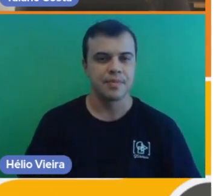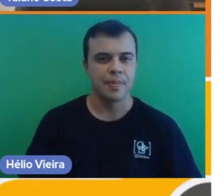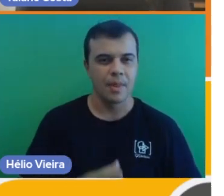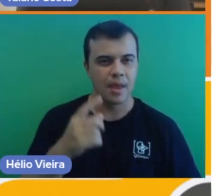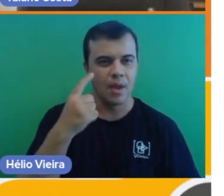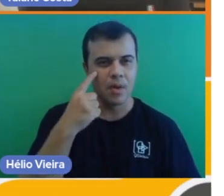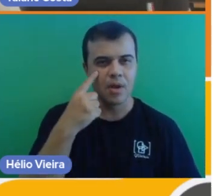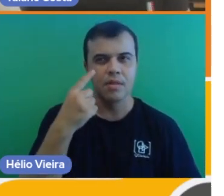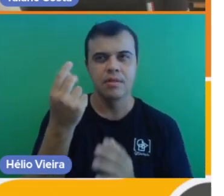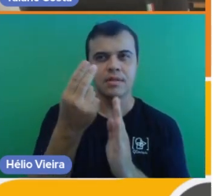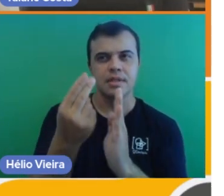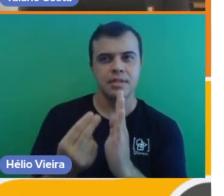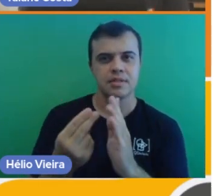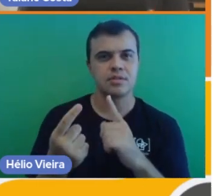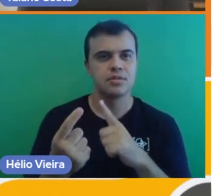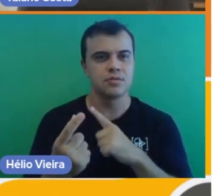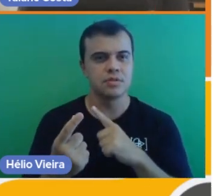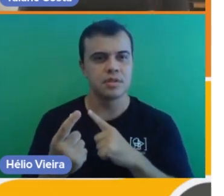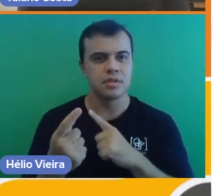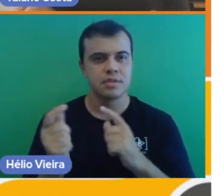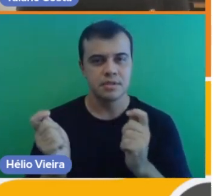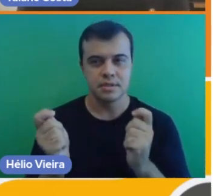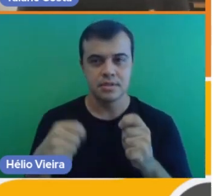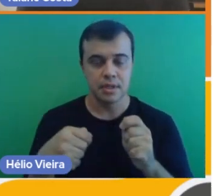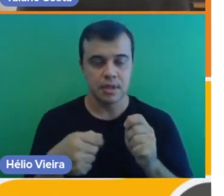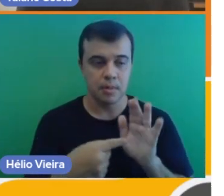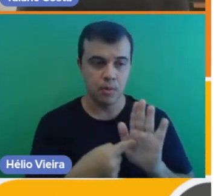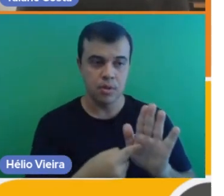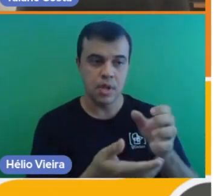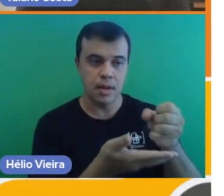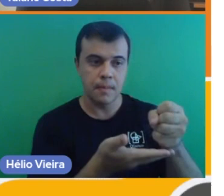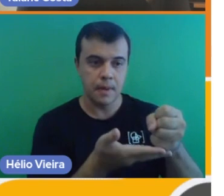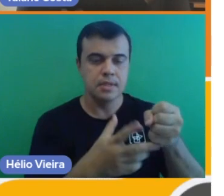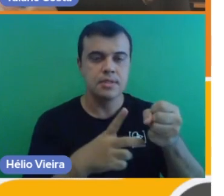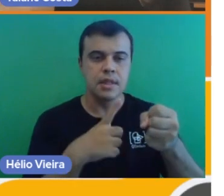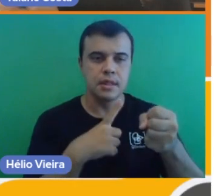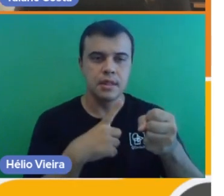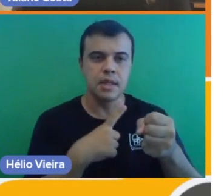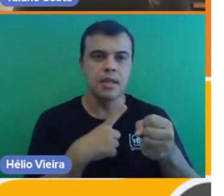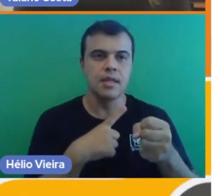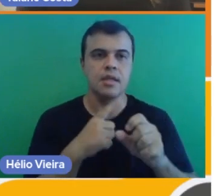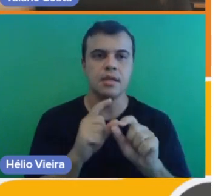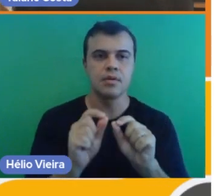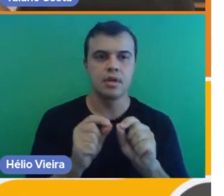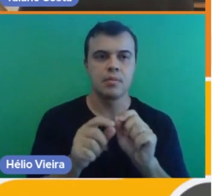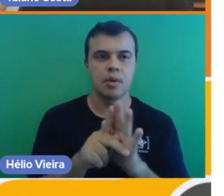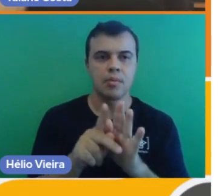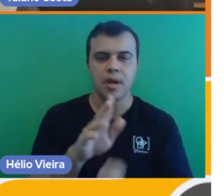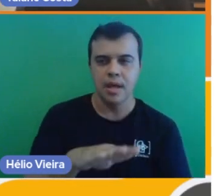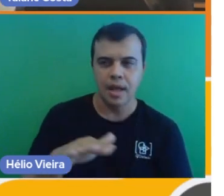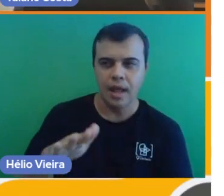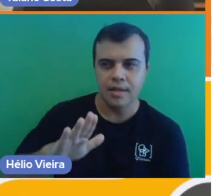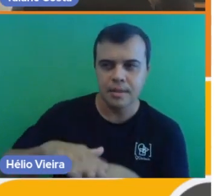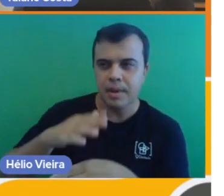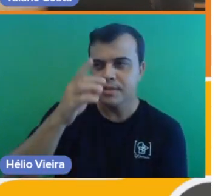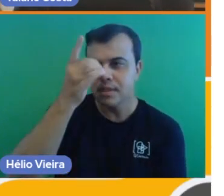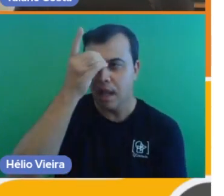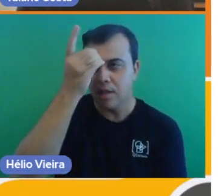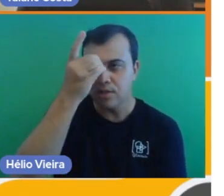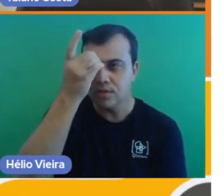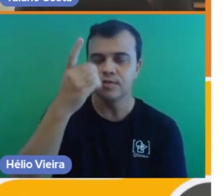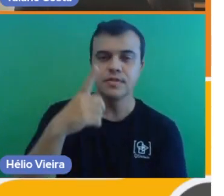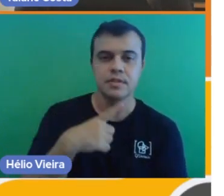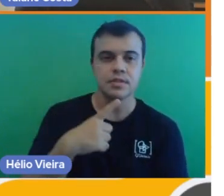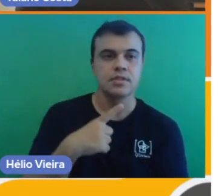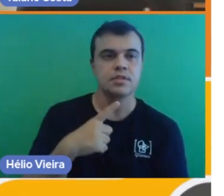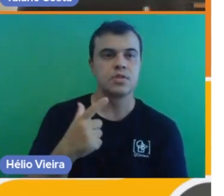o desenho, ela vai dar uma base para a criança ser mais criativa em